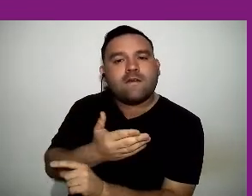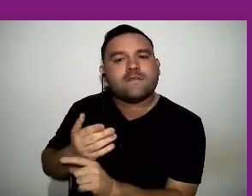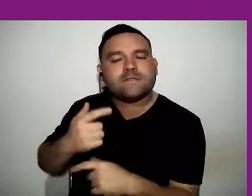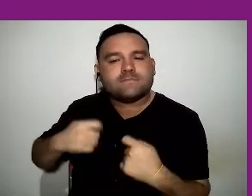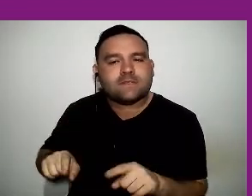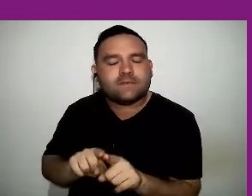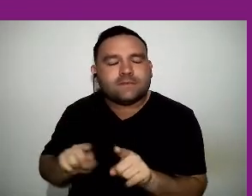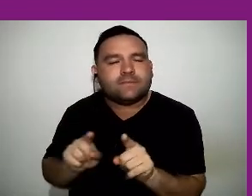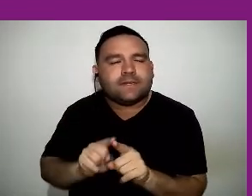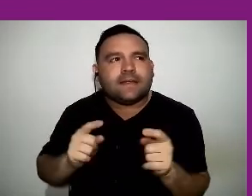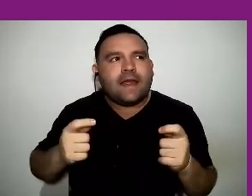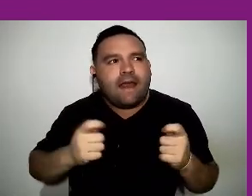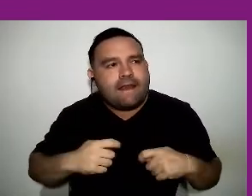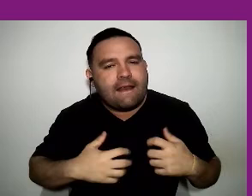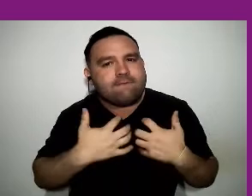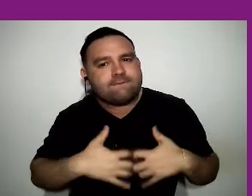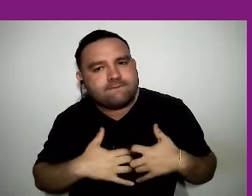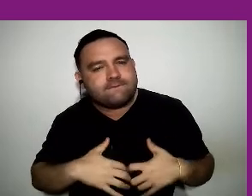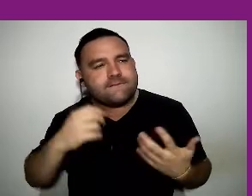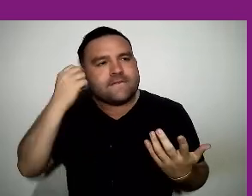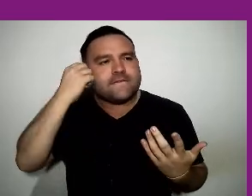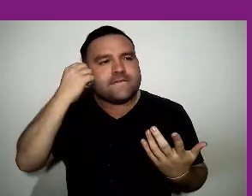um mecanismo que você consiga